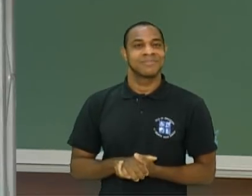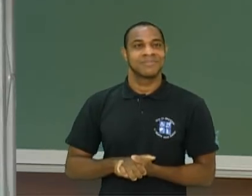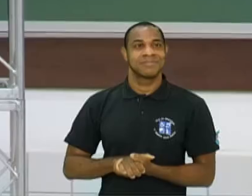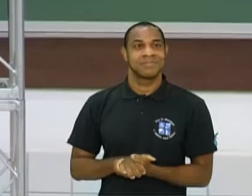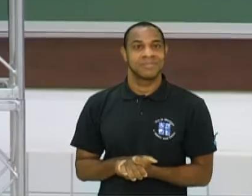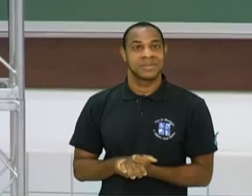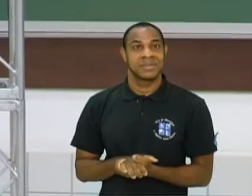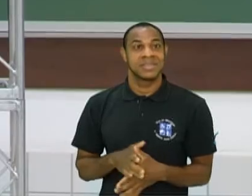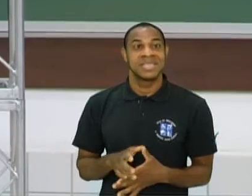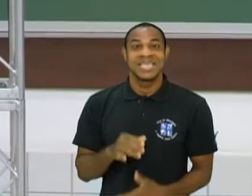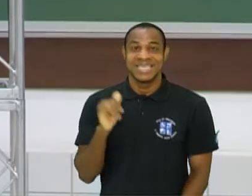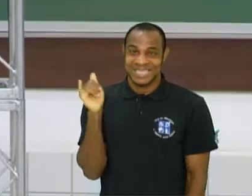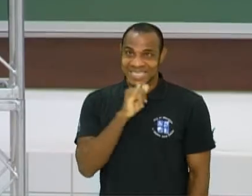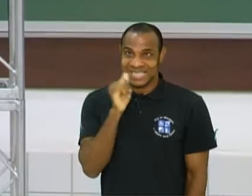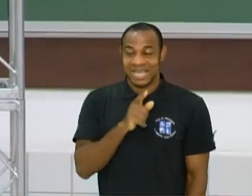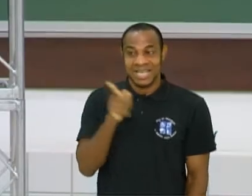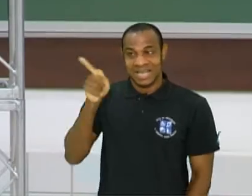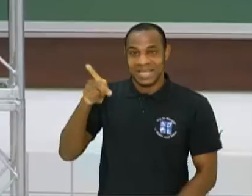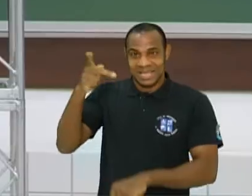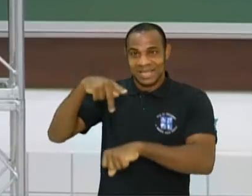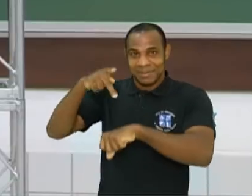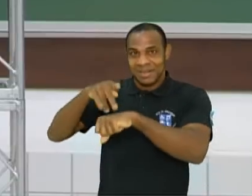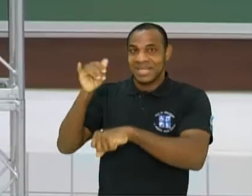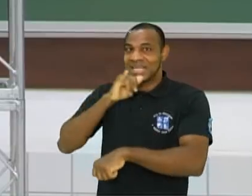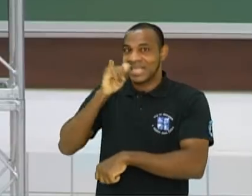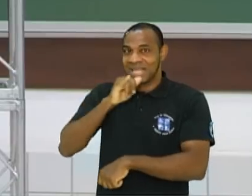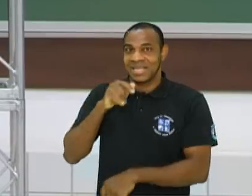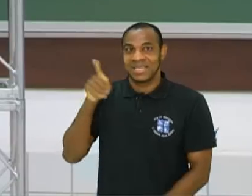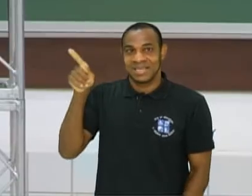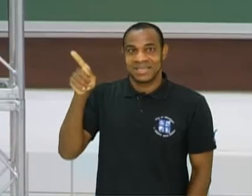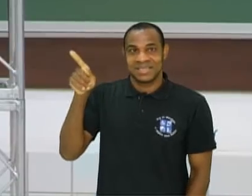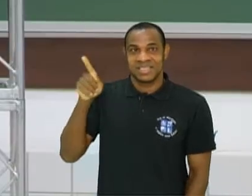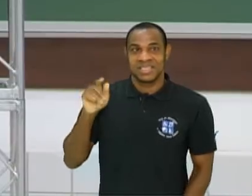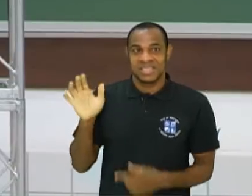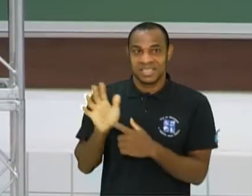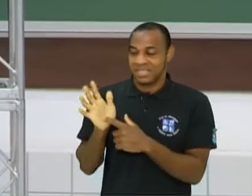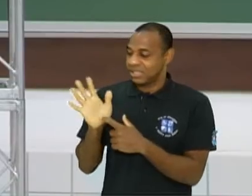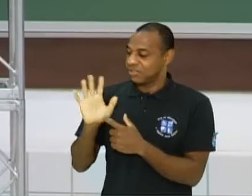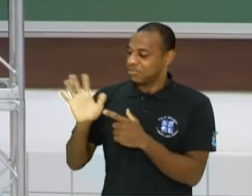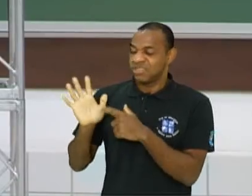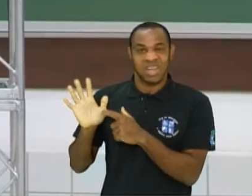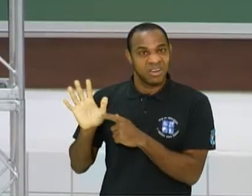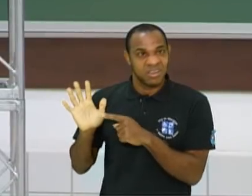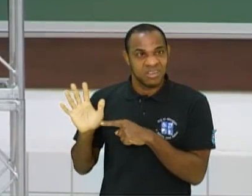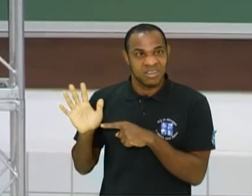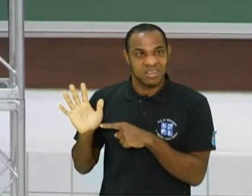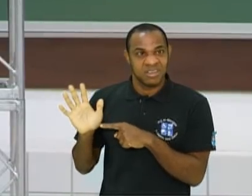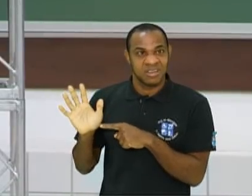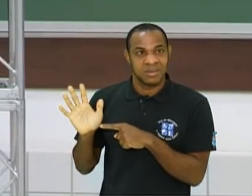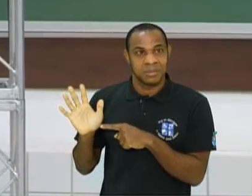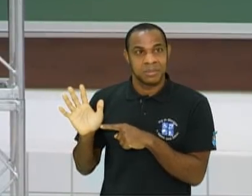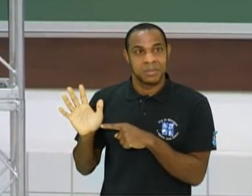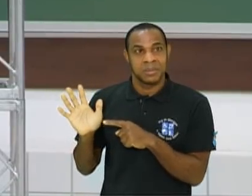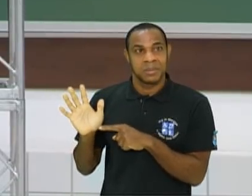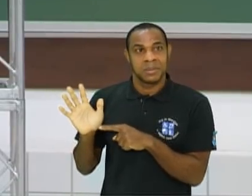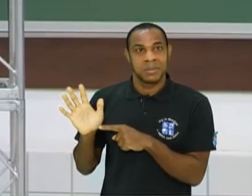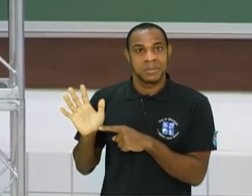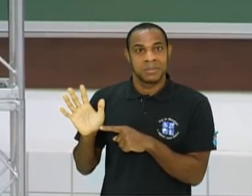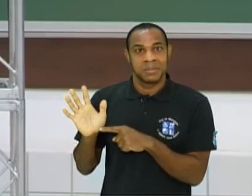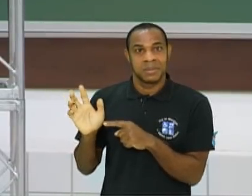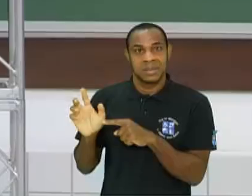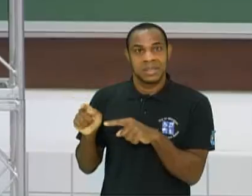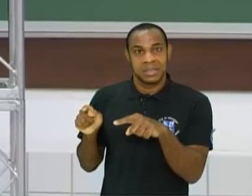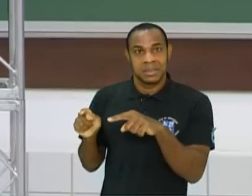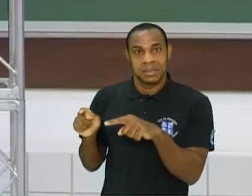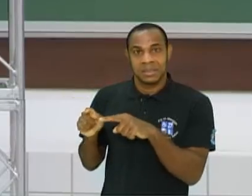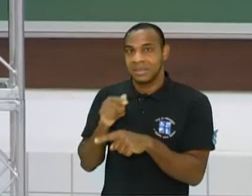os italianos, o sinal de tchau pode ser interpretado como come here. Então, eles usam esse sinal,